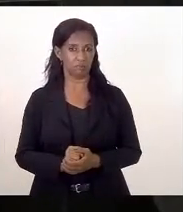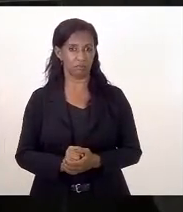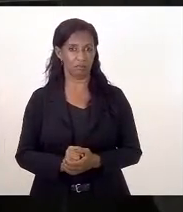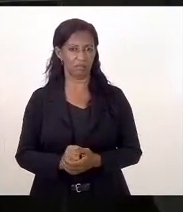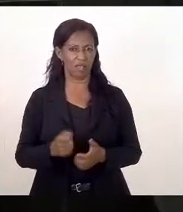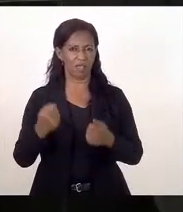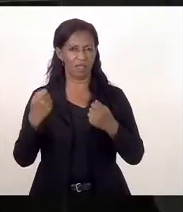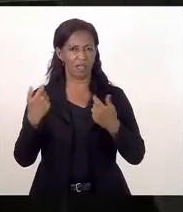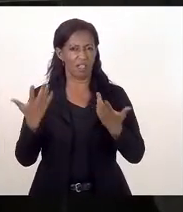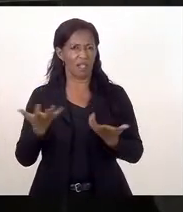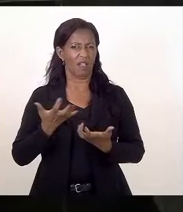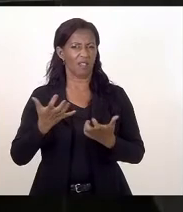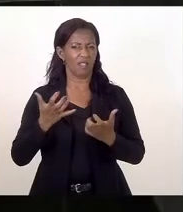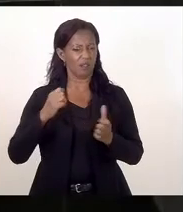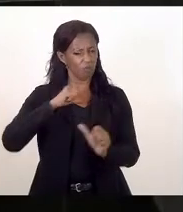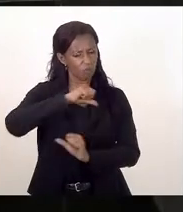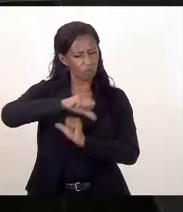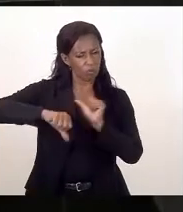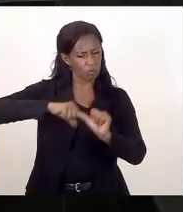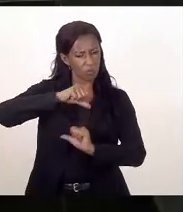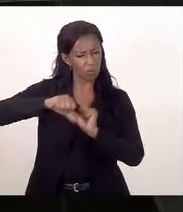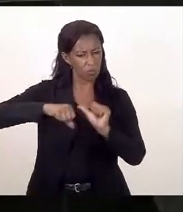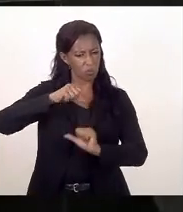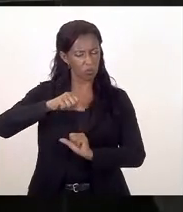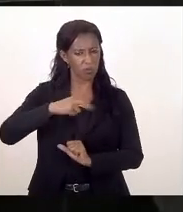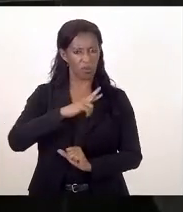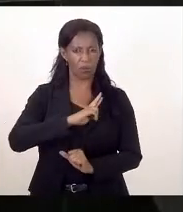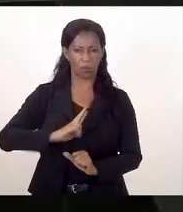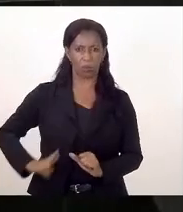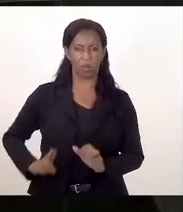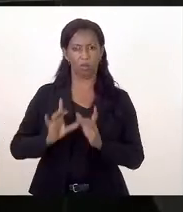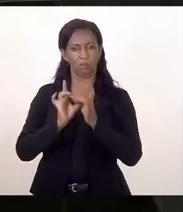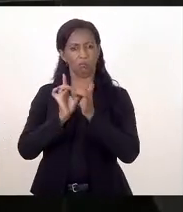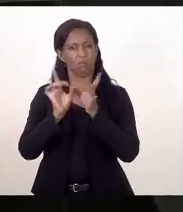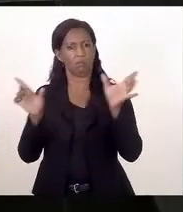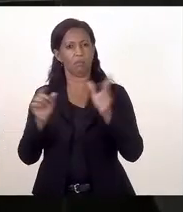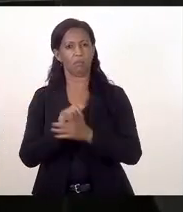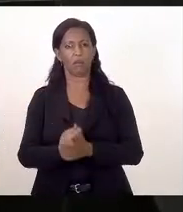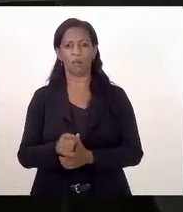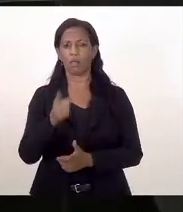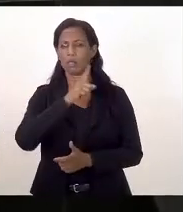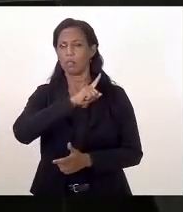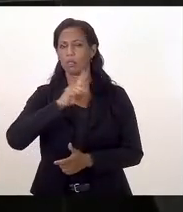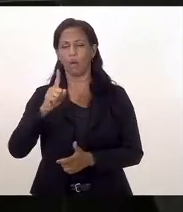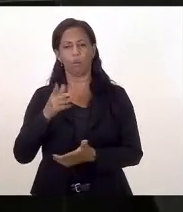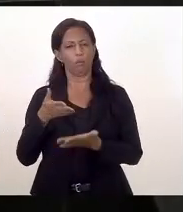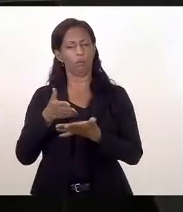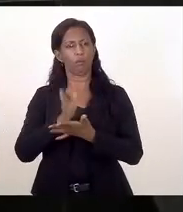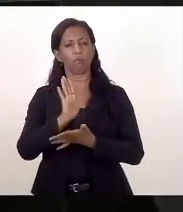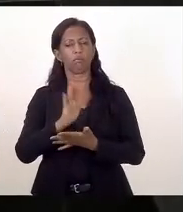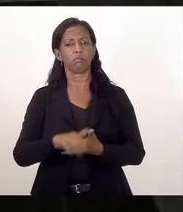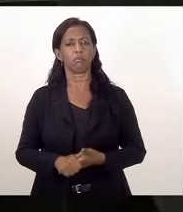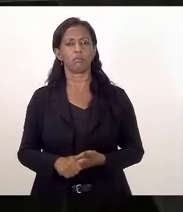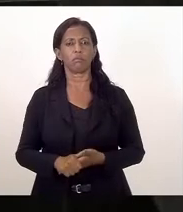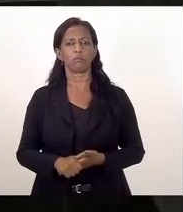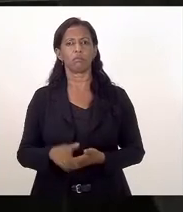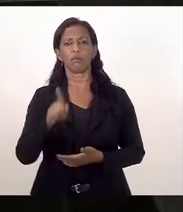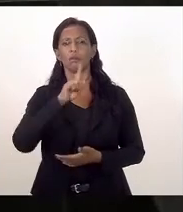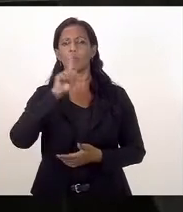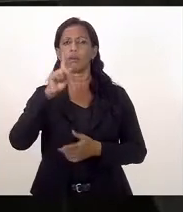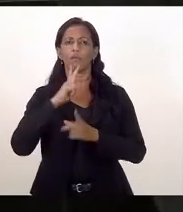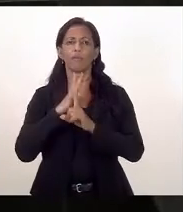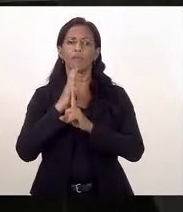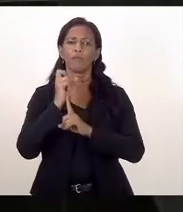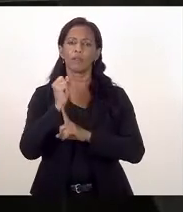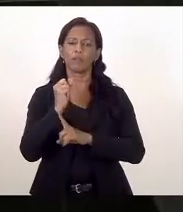distorcer a nossa república, a nossa democracia. Não passarão, não vencerão